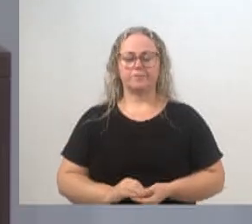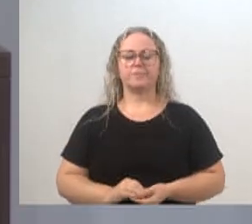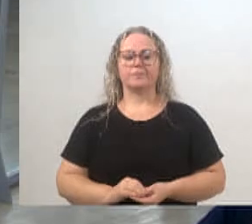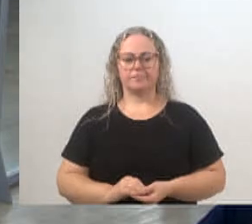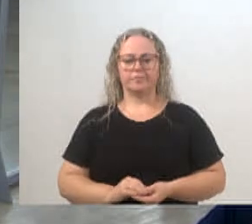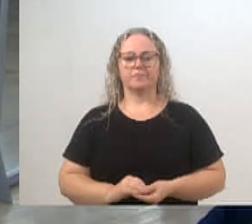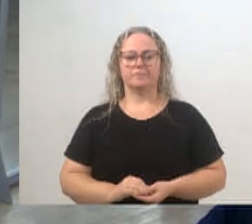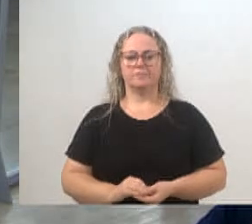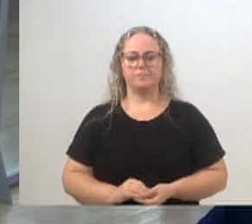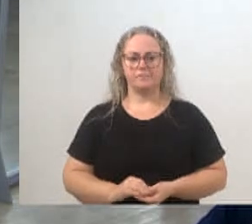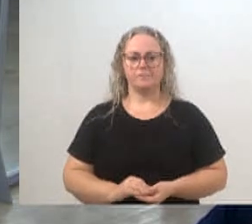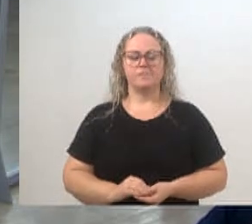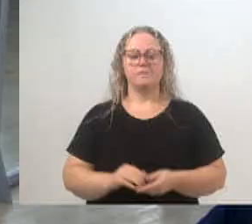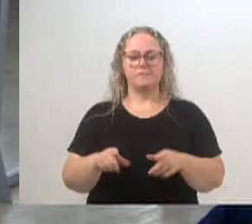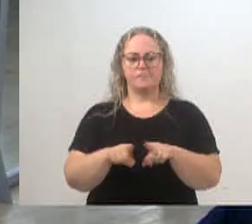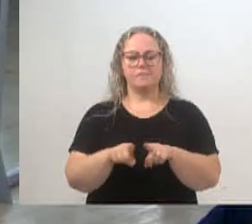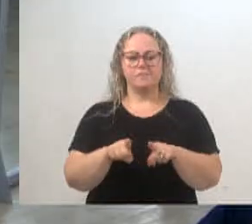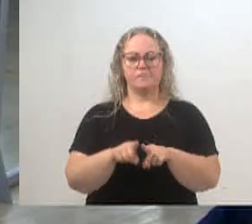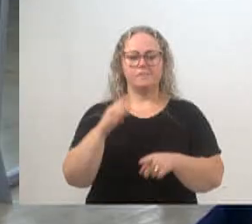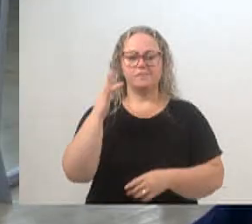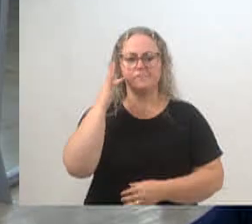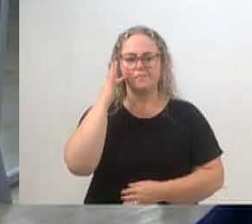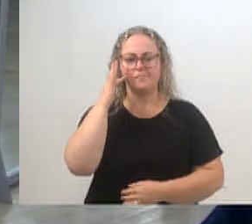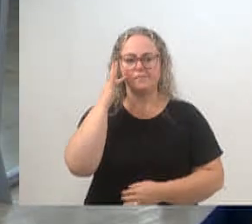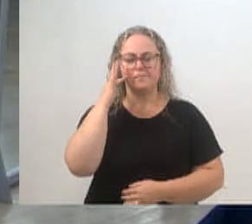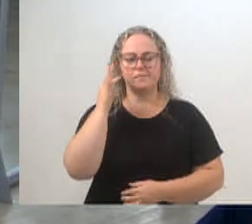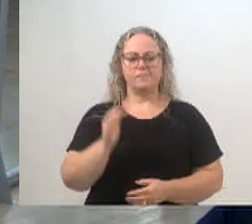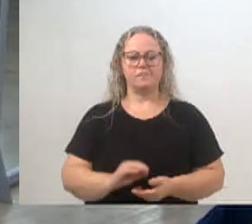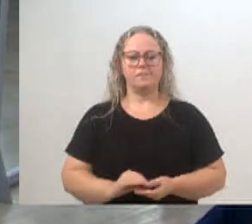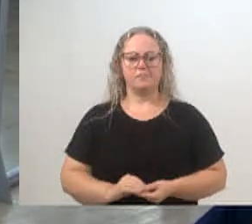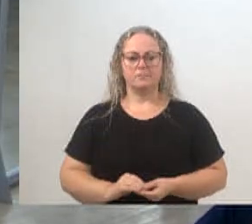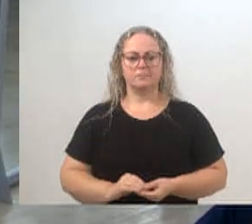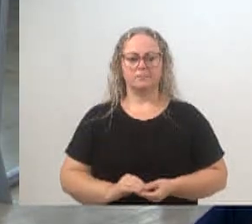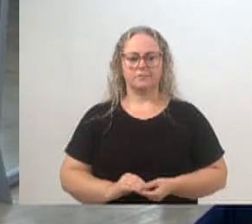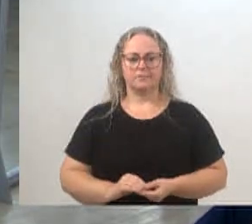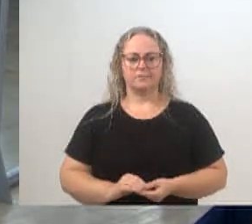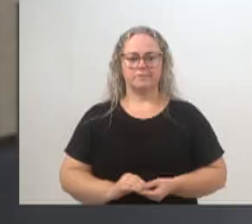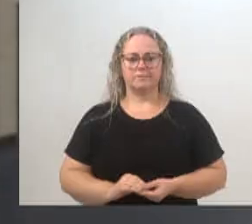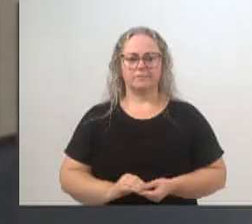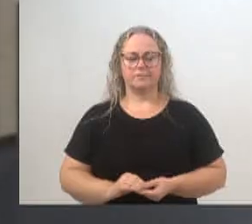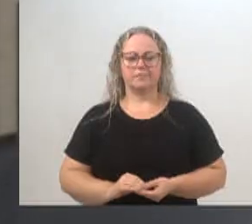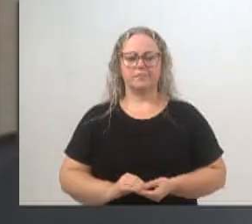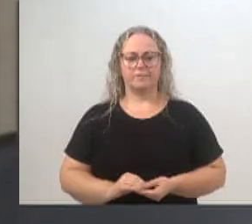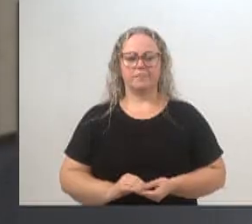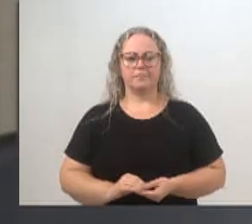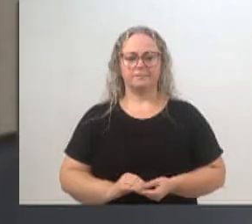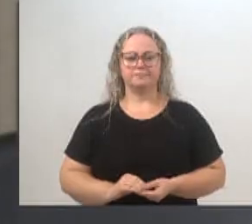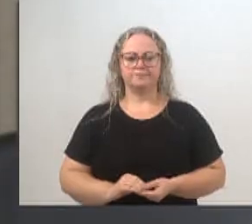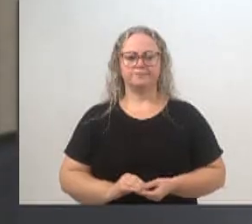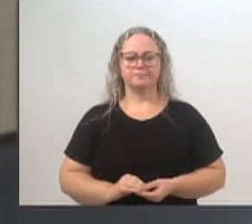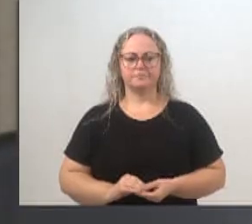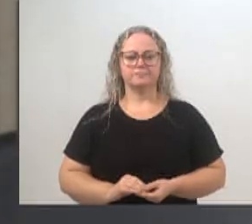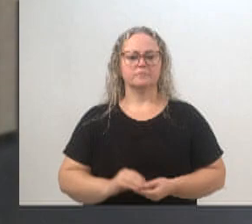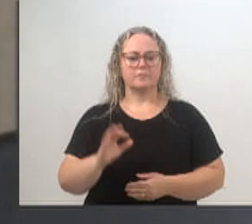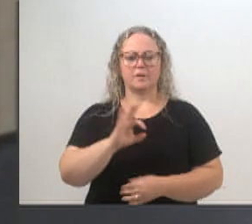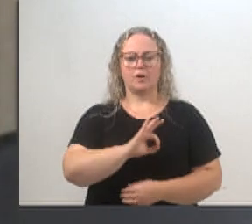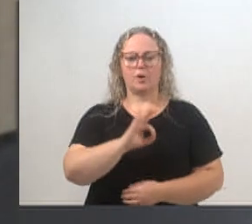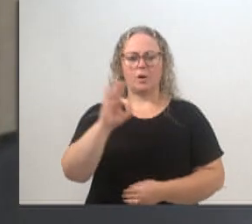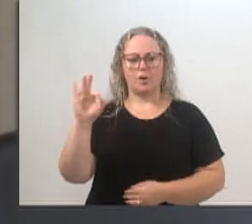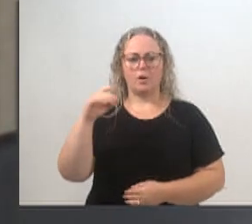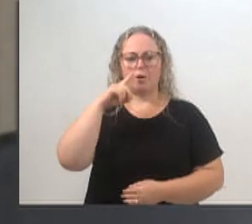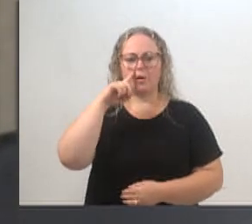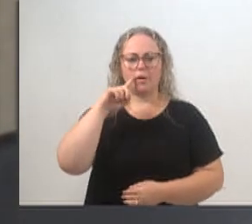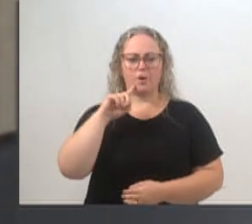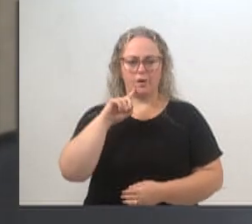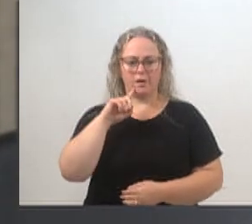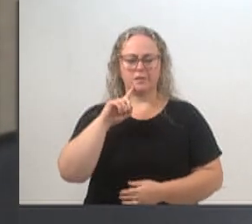a palavra ao vereador. Conceda uma parte ao vereador Flávio Linhares. Flavinho na sequência. Perfeita colocação do vereador Diego